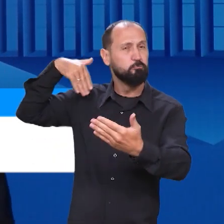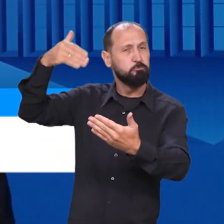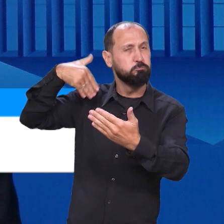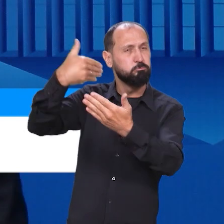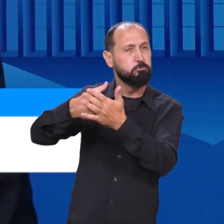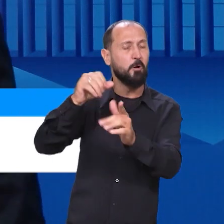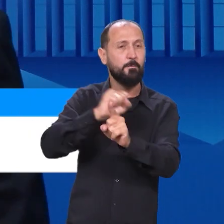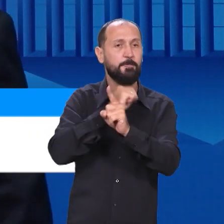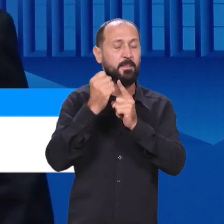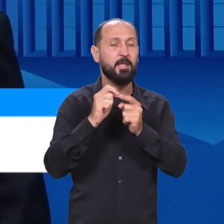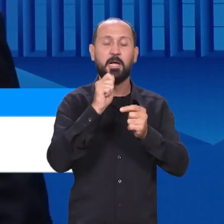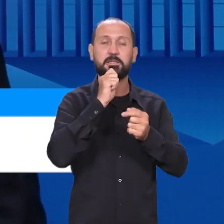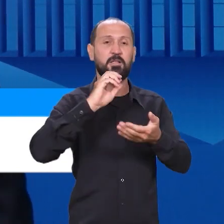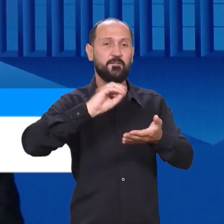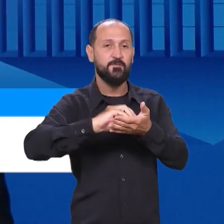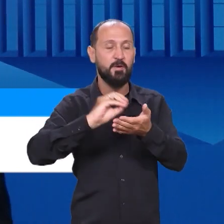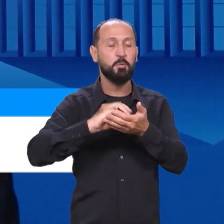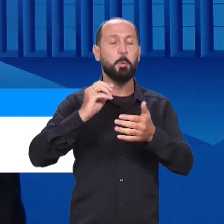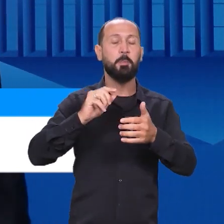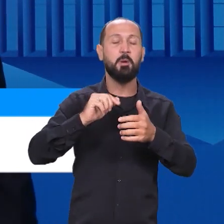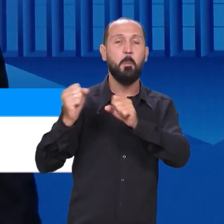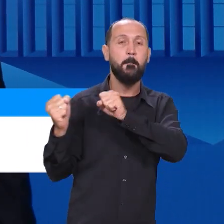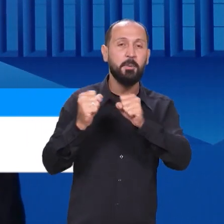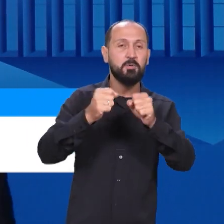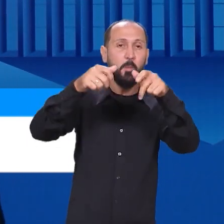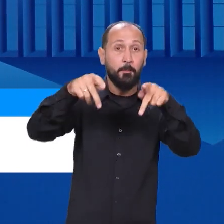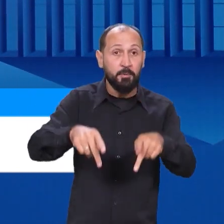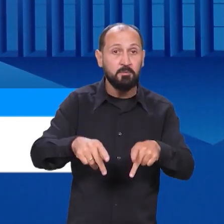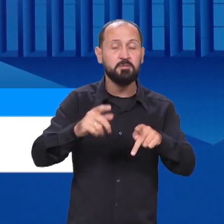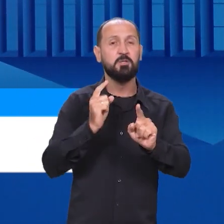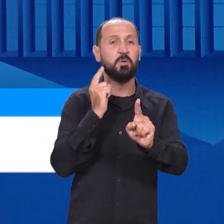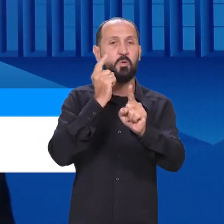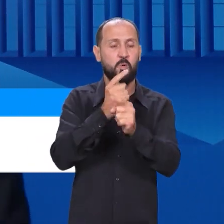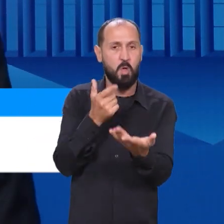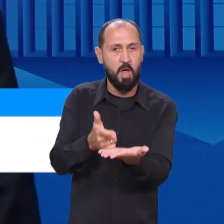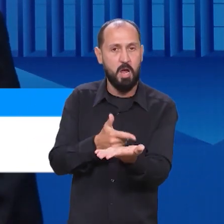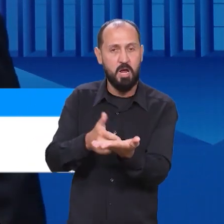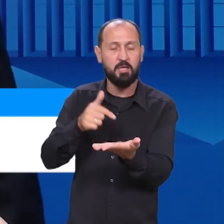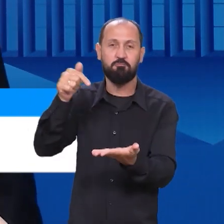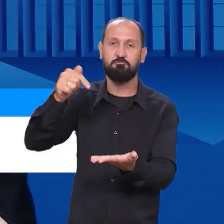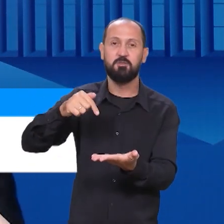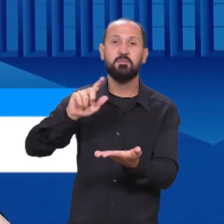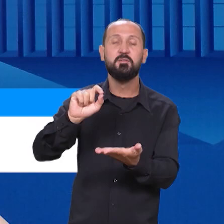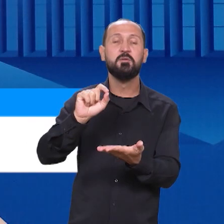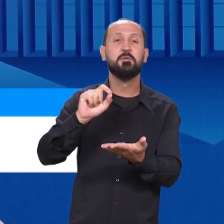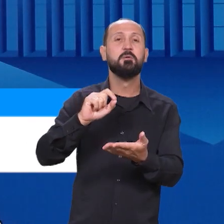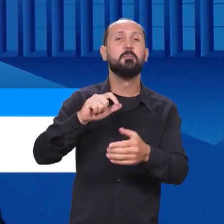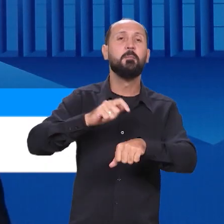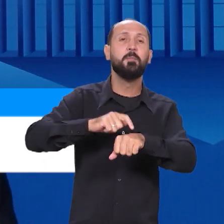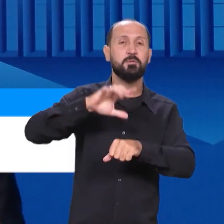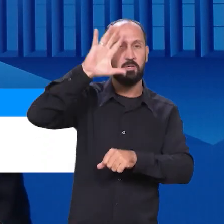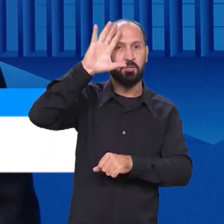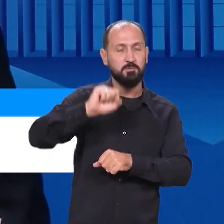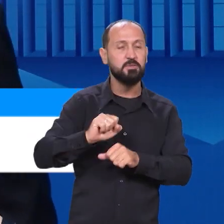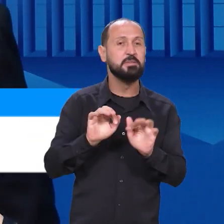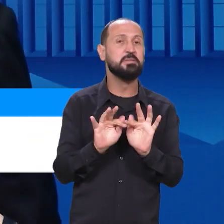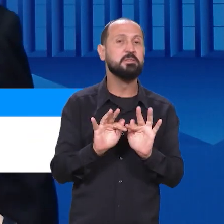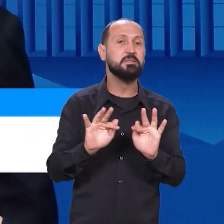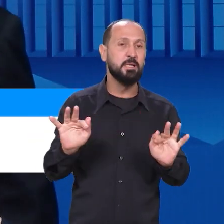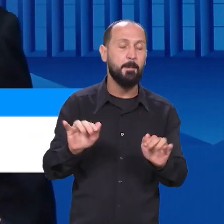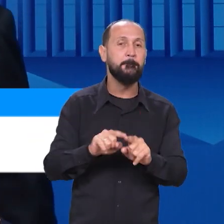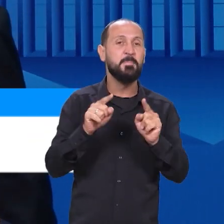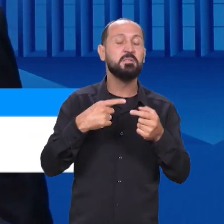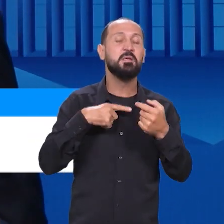de conflitos históricos sociais não resolvidos pelo poder público, encontra na obra do Dr. Djalma